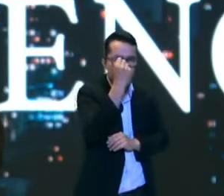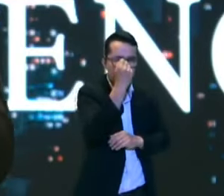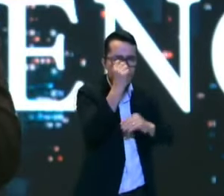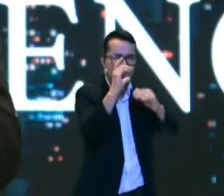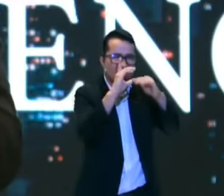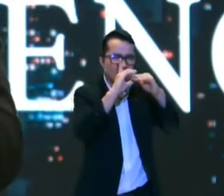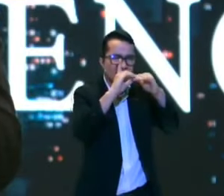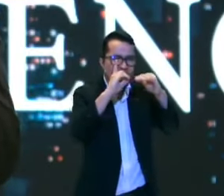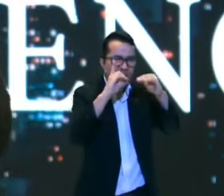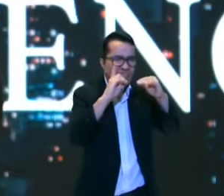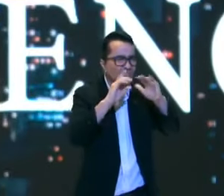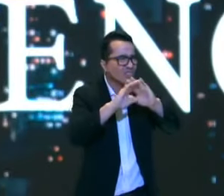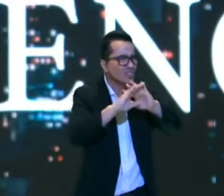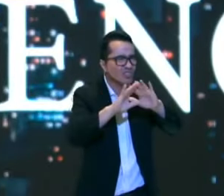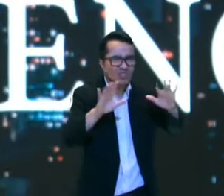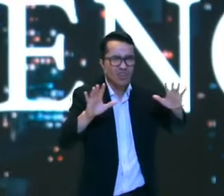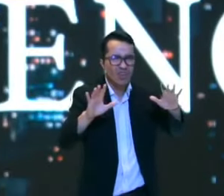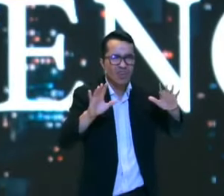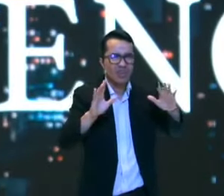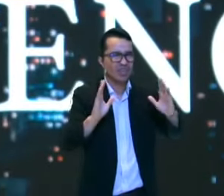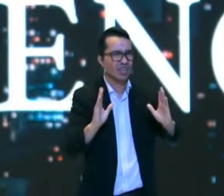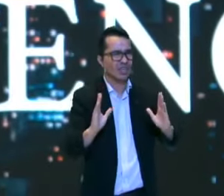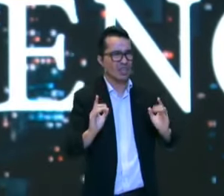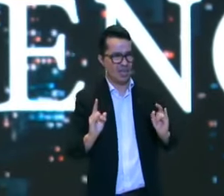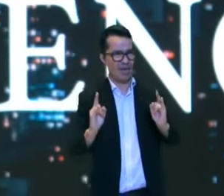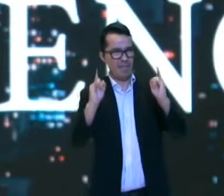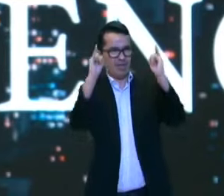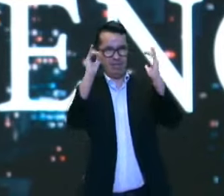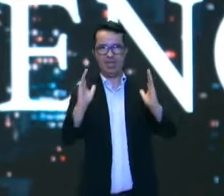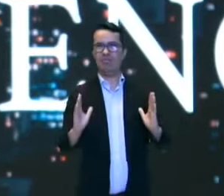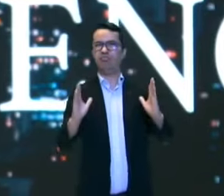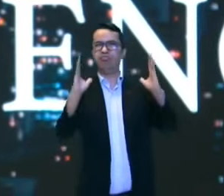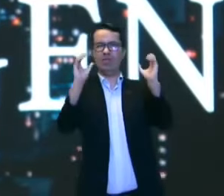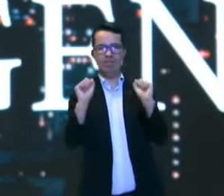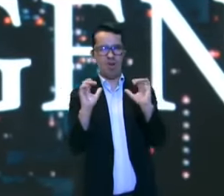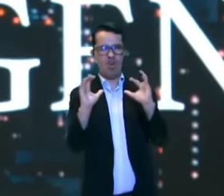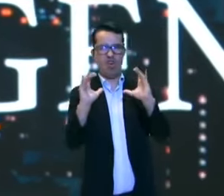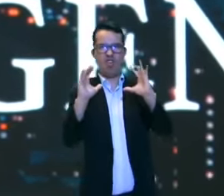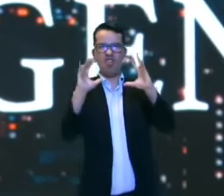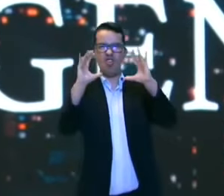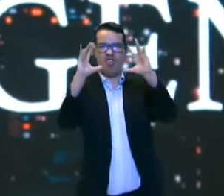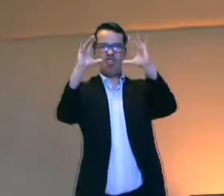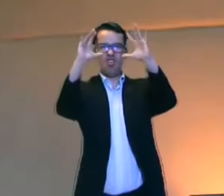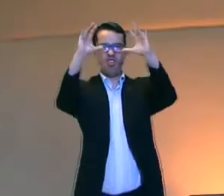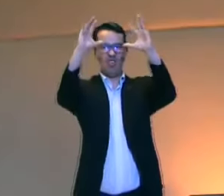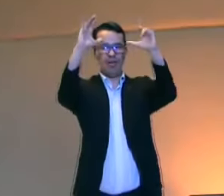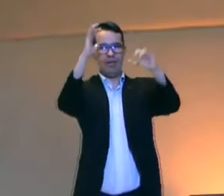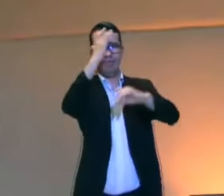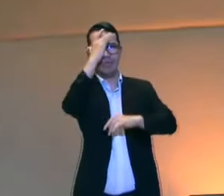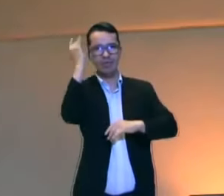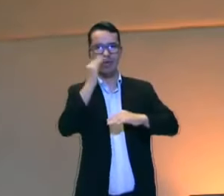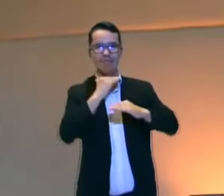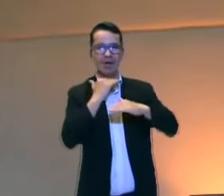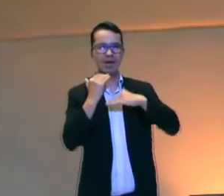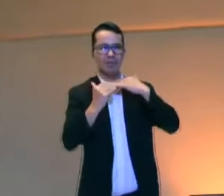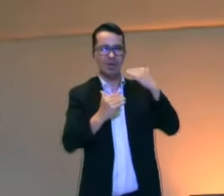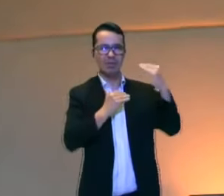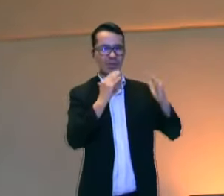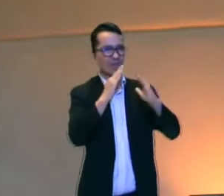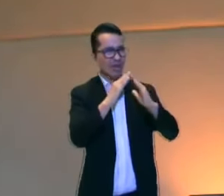complicadas. Cuidado com a cobiça. Eu não sei se da carne, dos